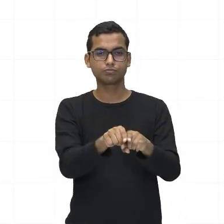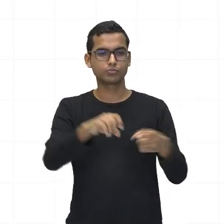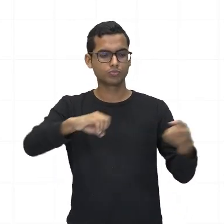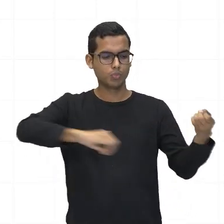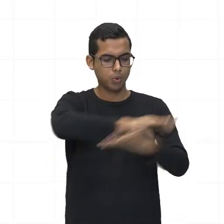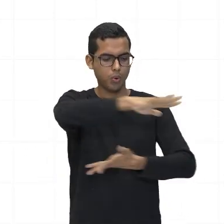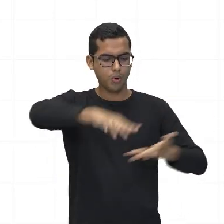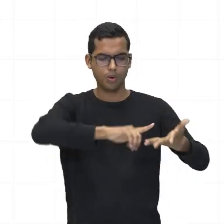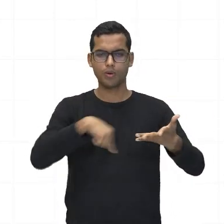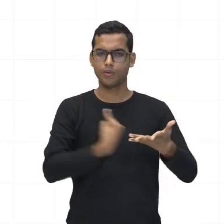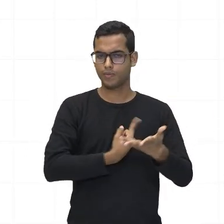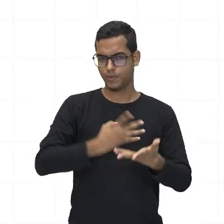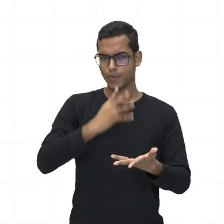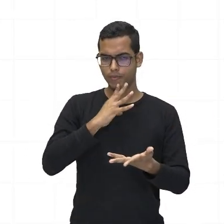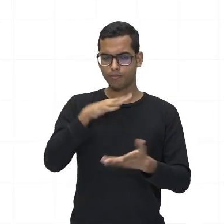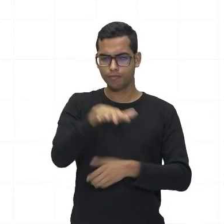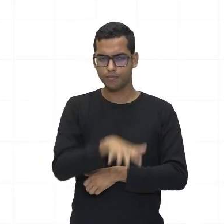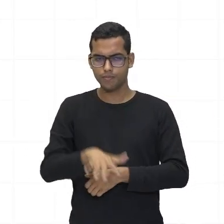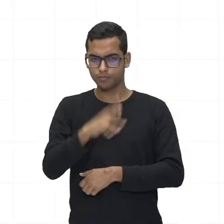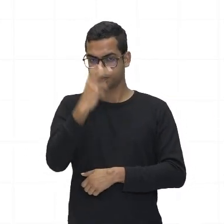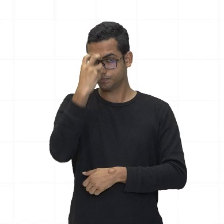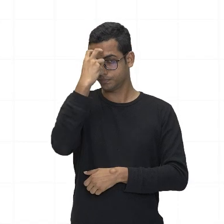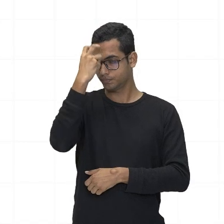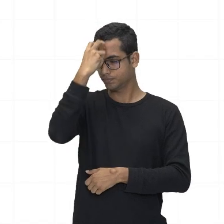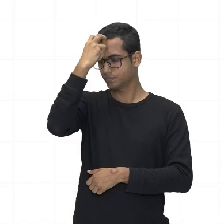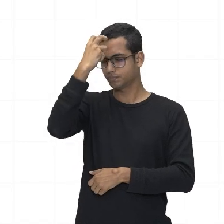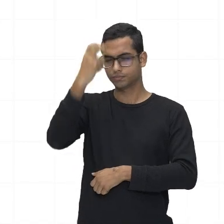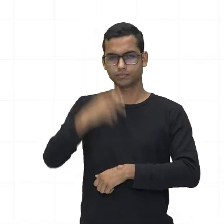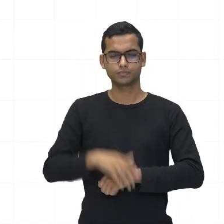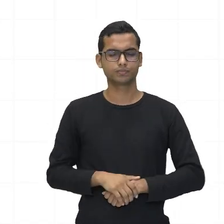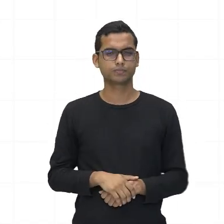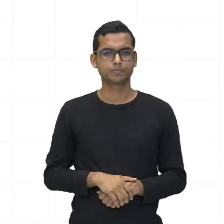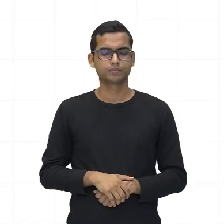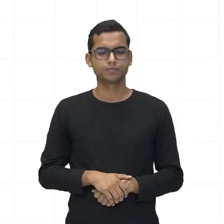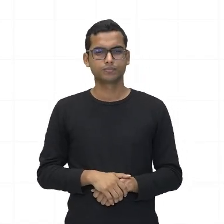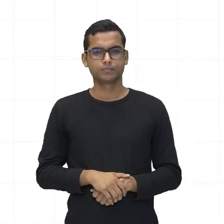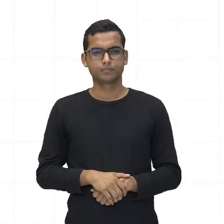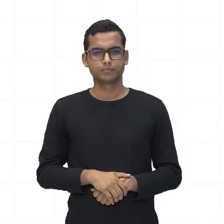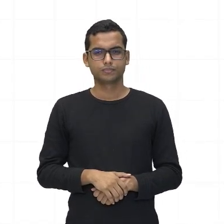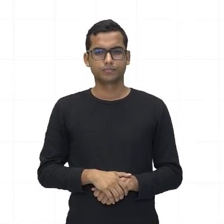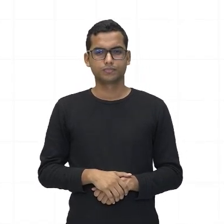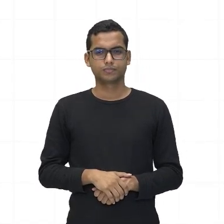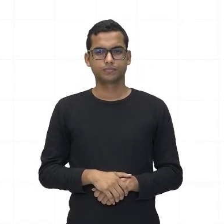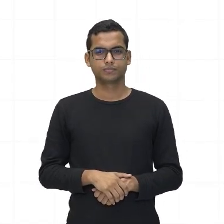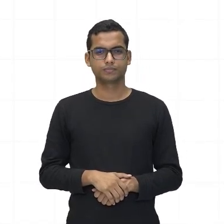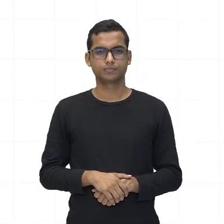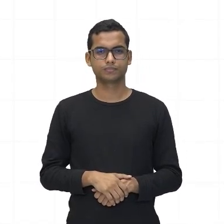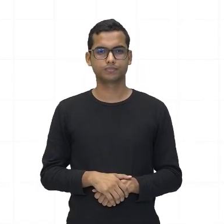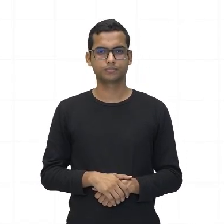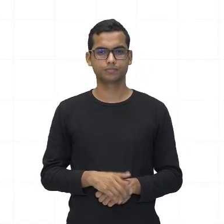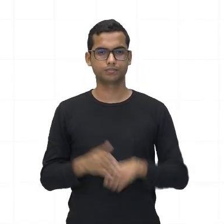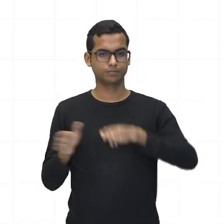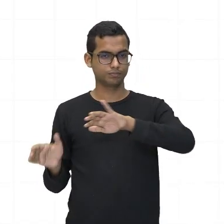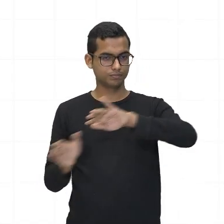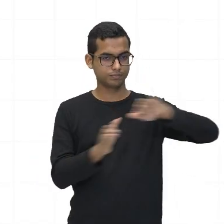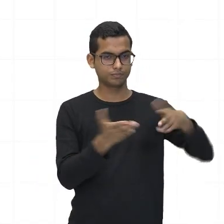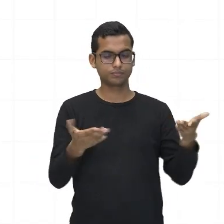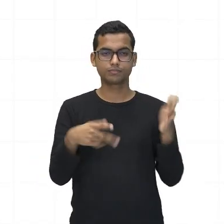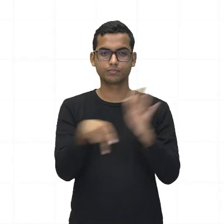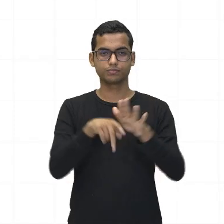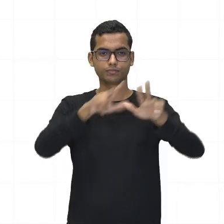nós conhecemos segundo o hinduísmo. Vamos seguir agora com o